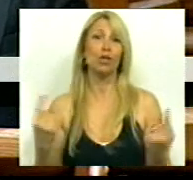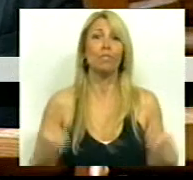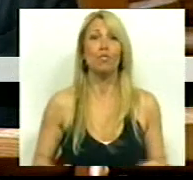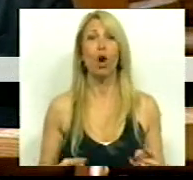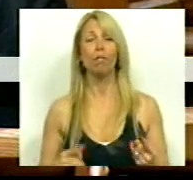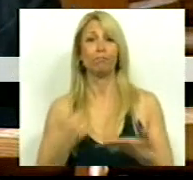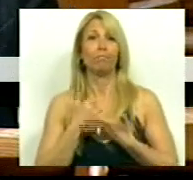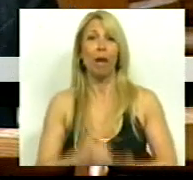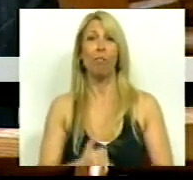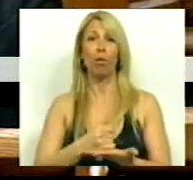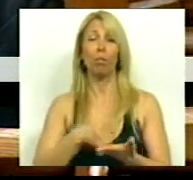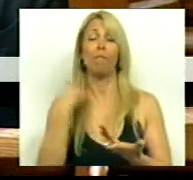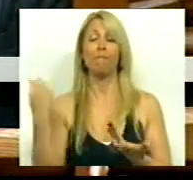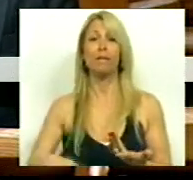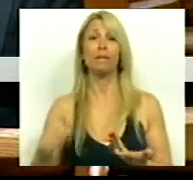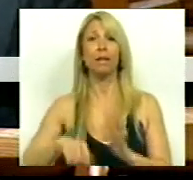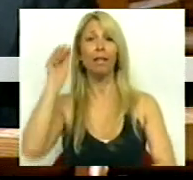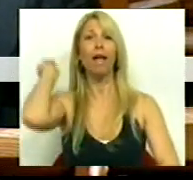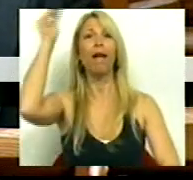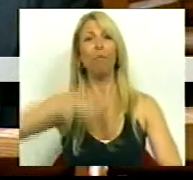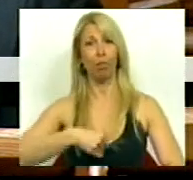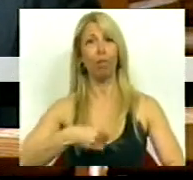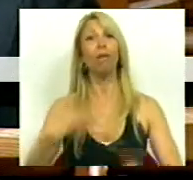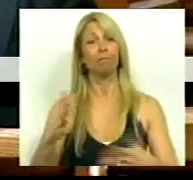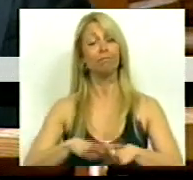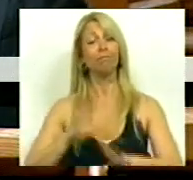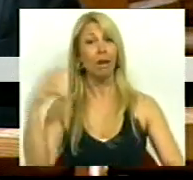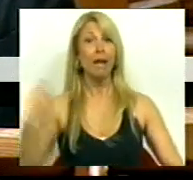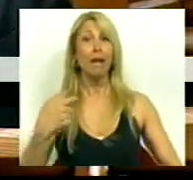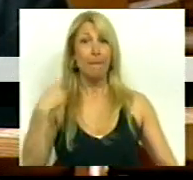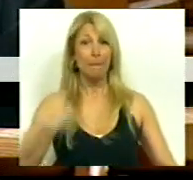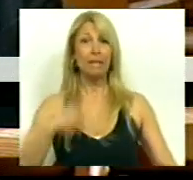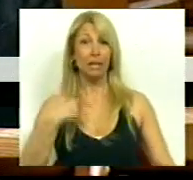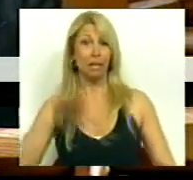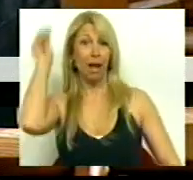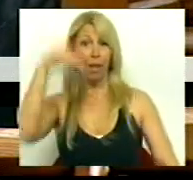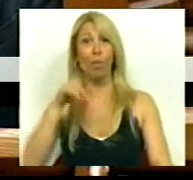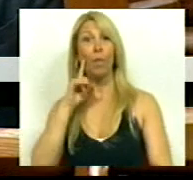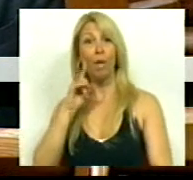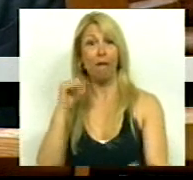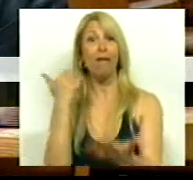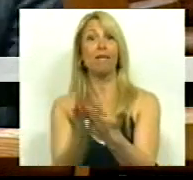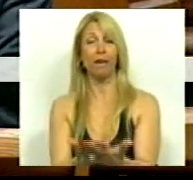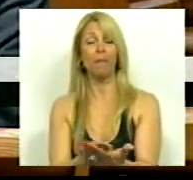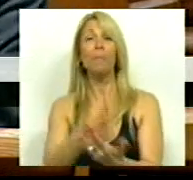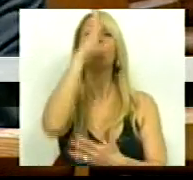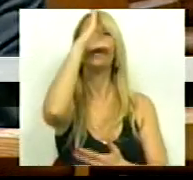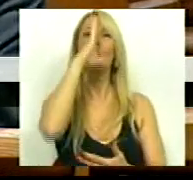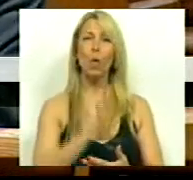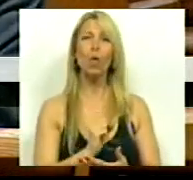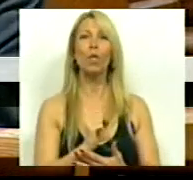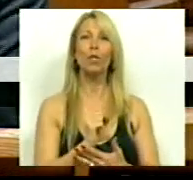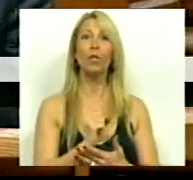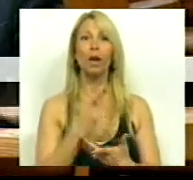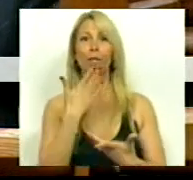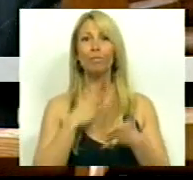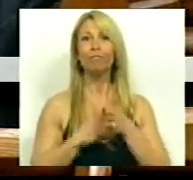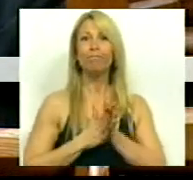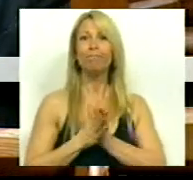pelo Presidente da República. Foi debaixo da proteção do Presidente da República que o governo se foi colocar